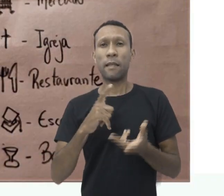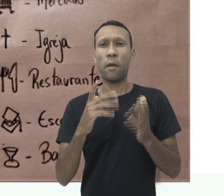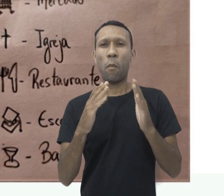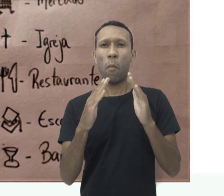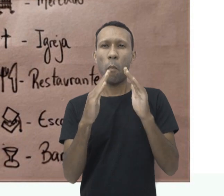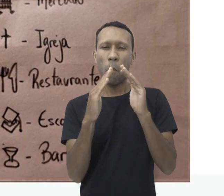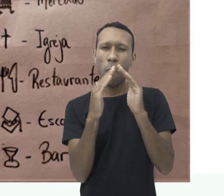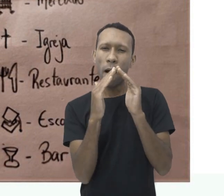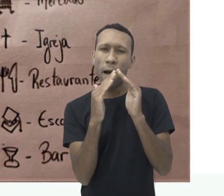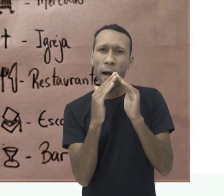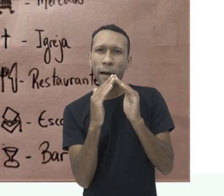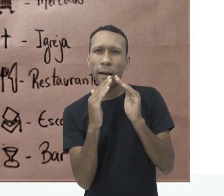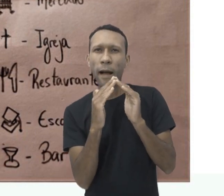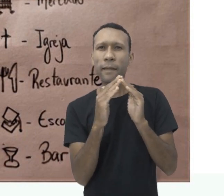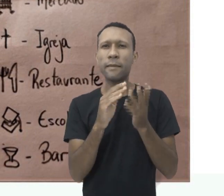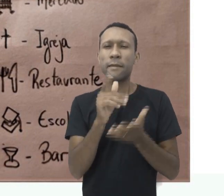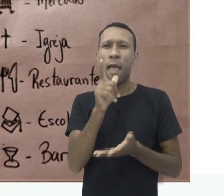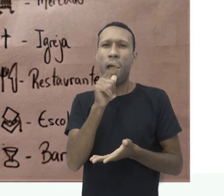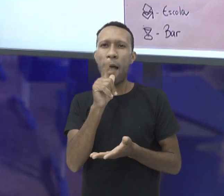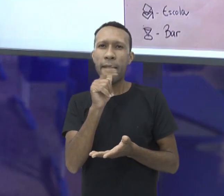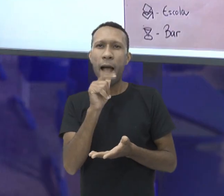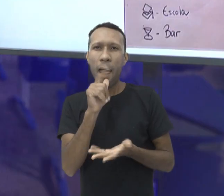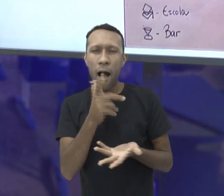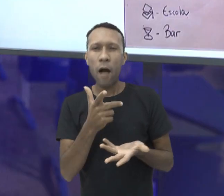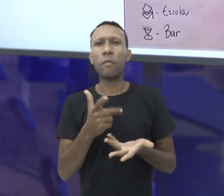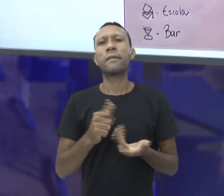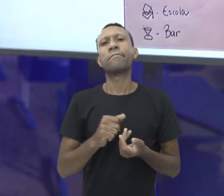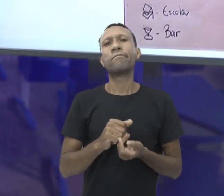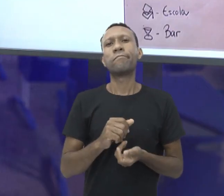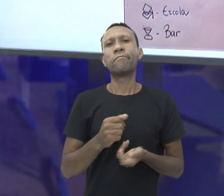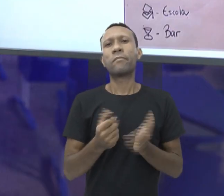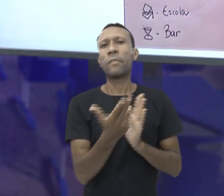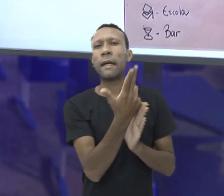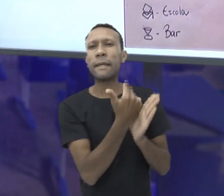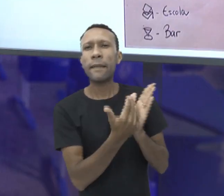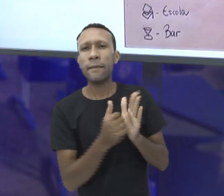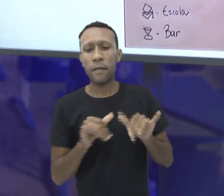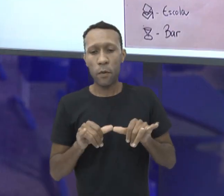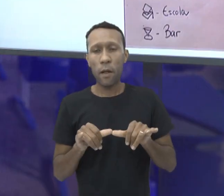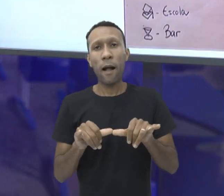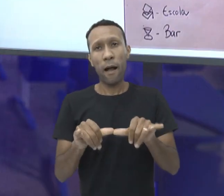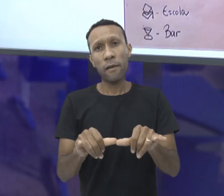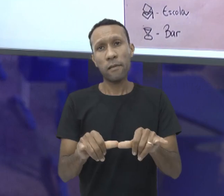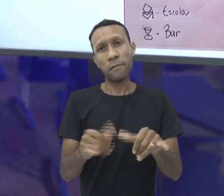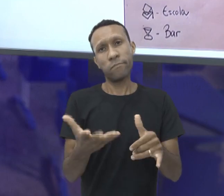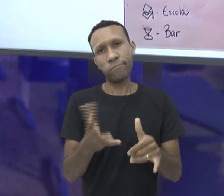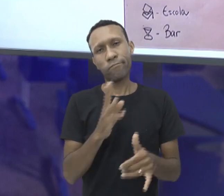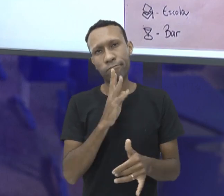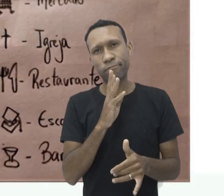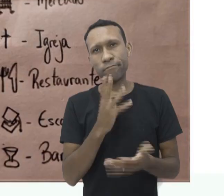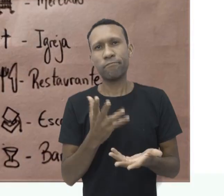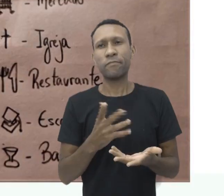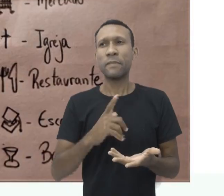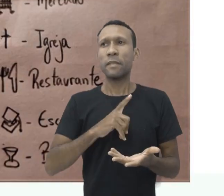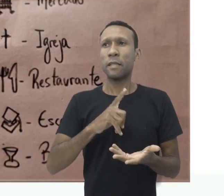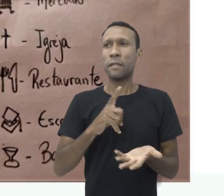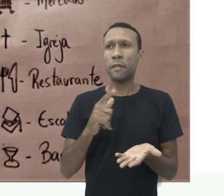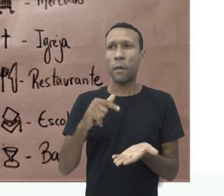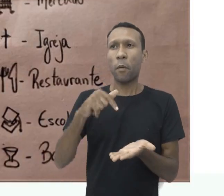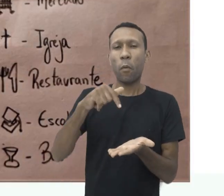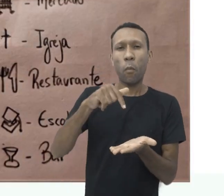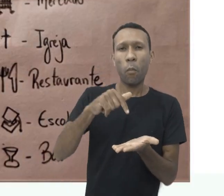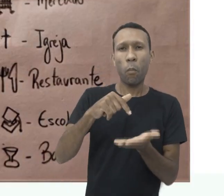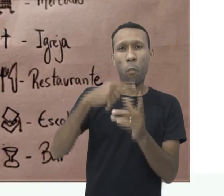cônica significa Compesa, onde tem um carrinho de supermercado, indica que é um supermercado, onde tem um ponto de localização com a